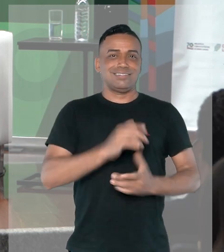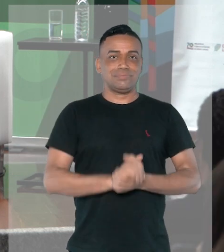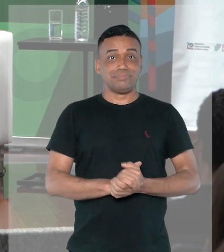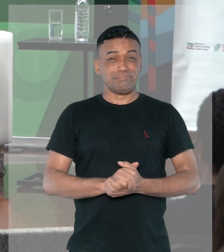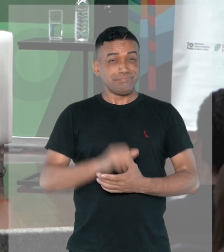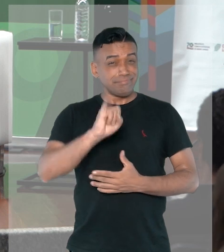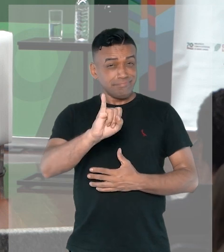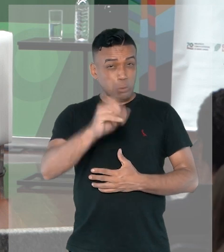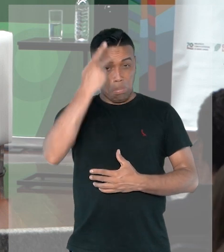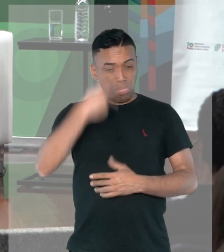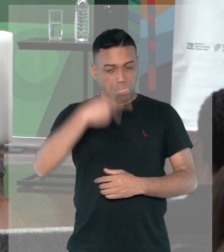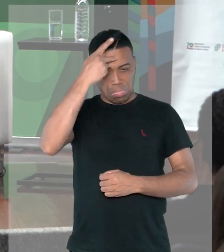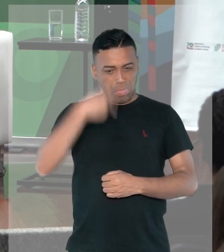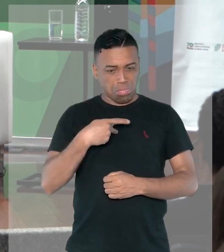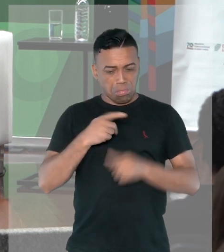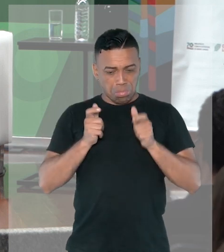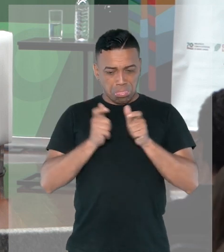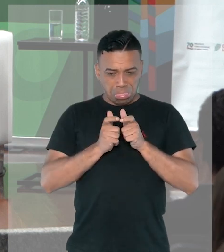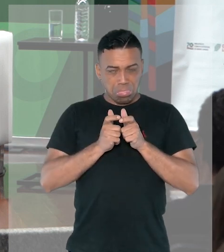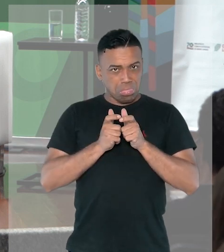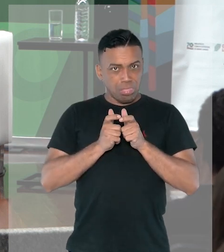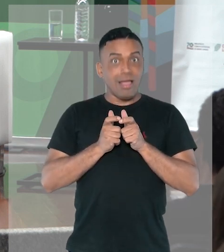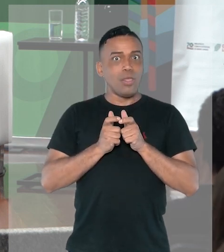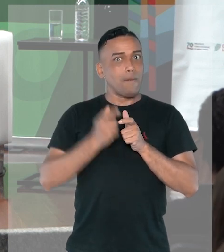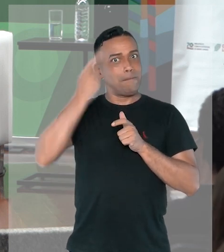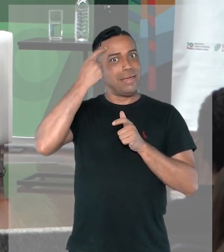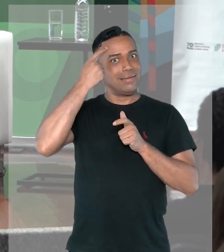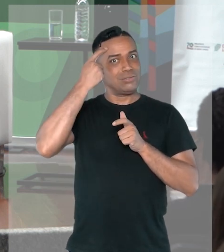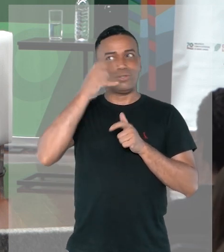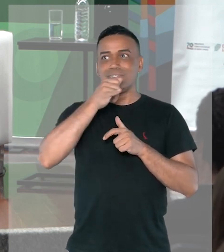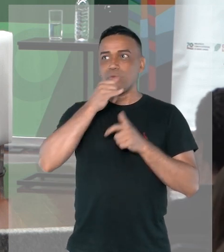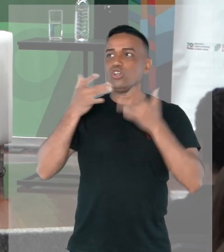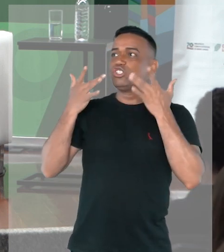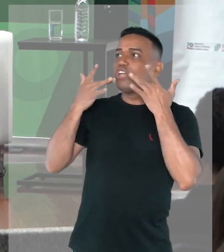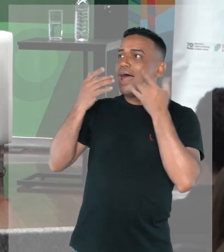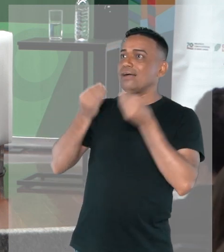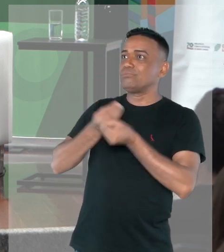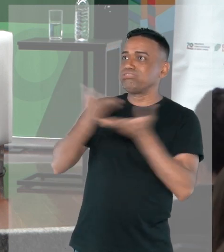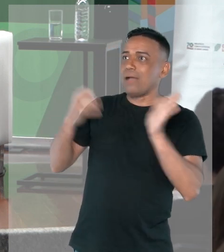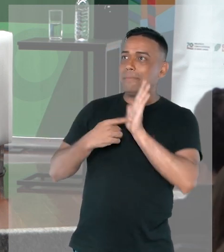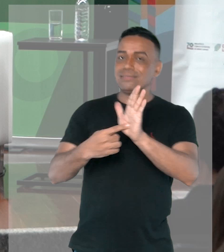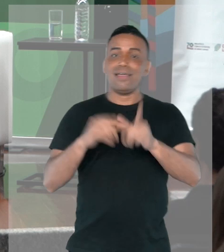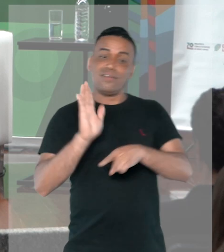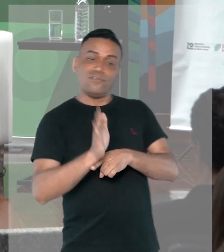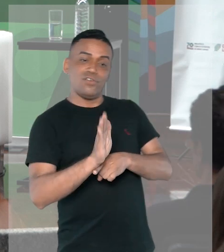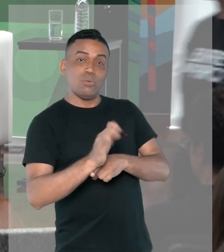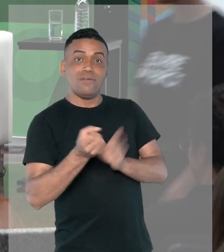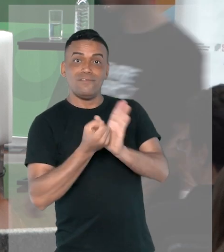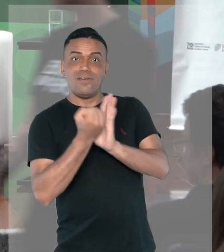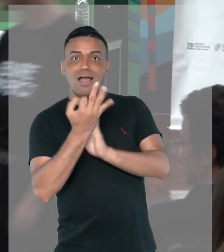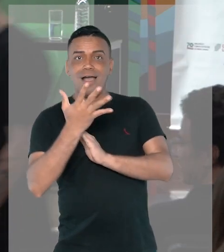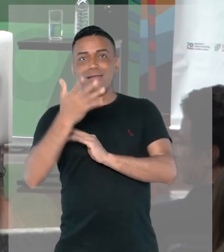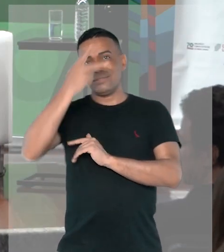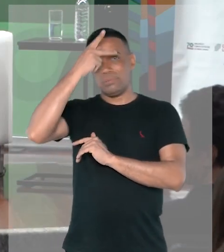se eu pensar só em mim, eu penso pequenininho, né? Mas quando eu penso que eu faço uma peça de teatro, que eu faço um filme, e que muitas pessoas vão